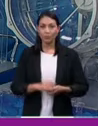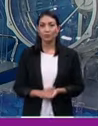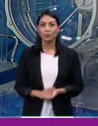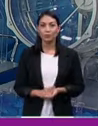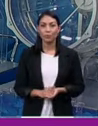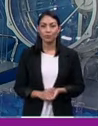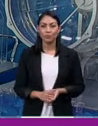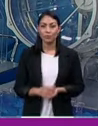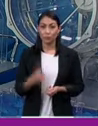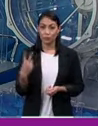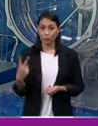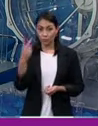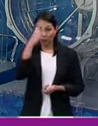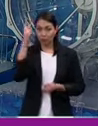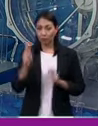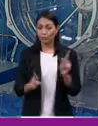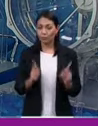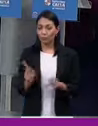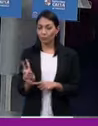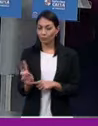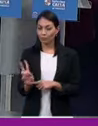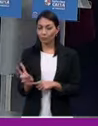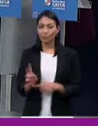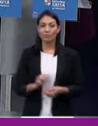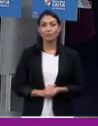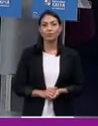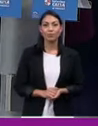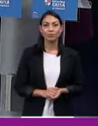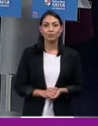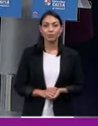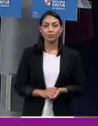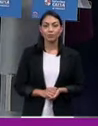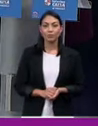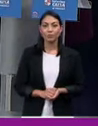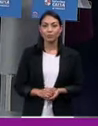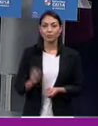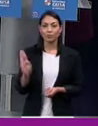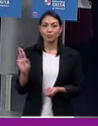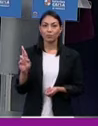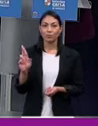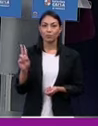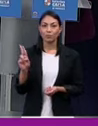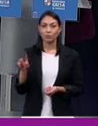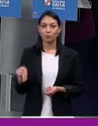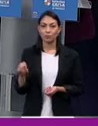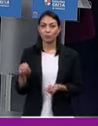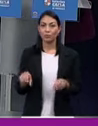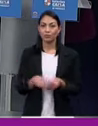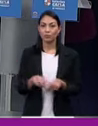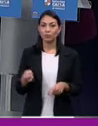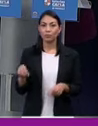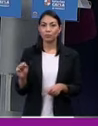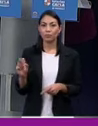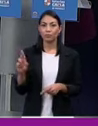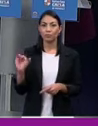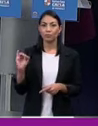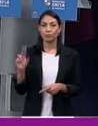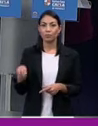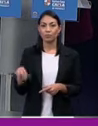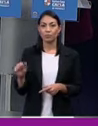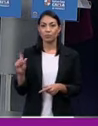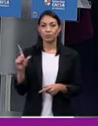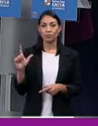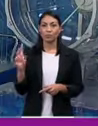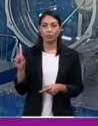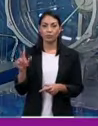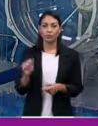noite, a gente conta com a presença de dois auditores populares. Ao meu lado, o Bruno dos Santos e a Marinalva de Souza. Boa